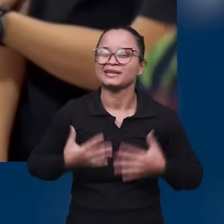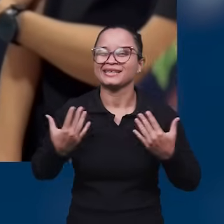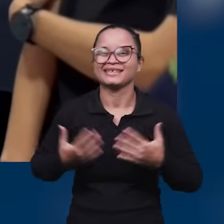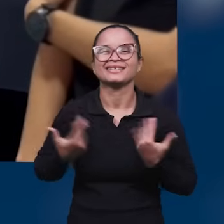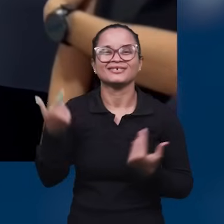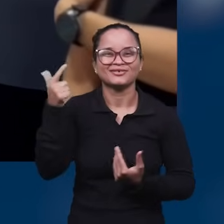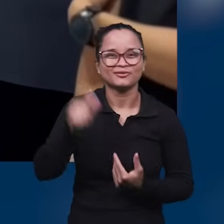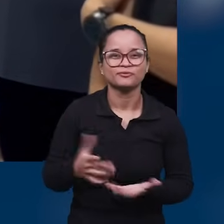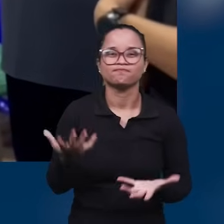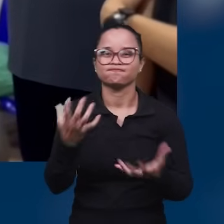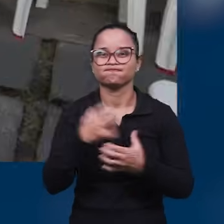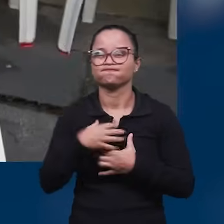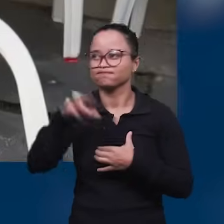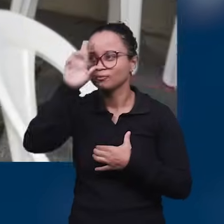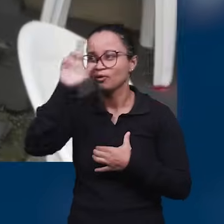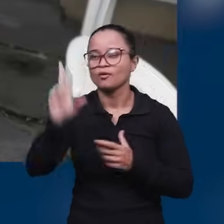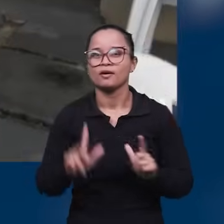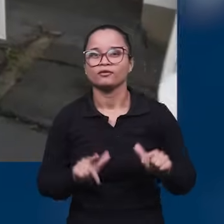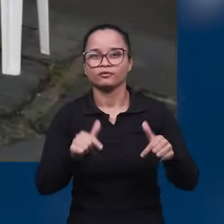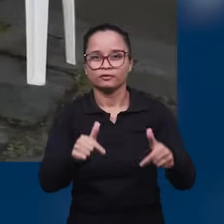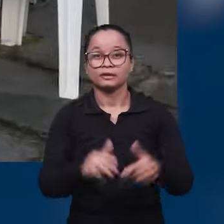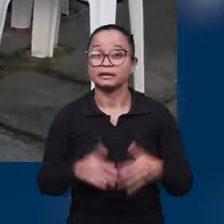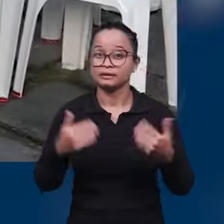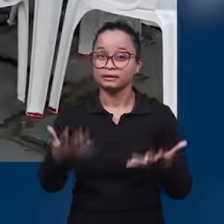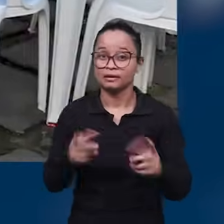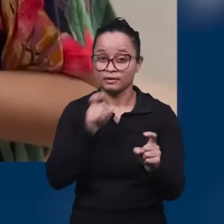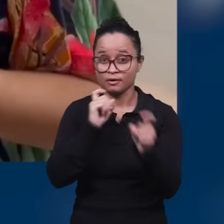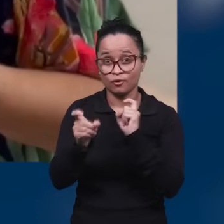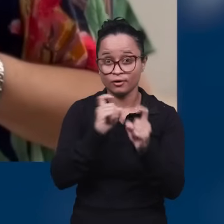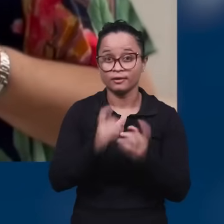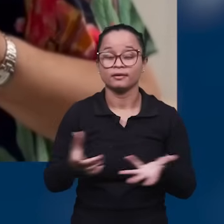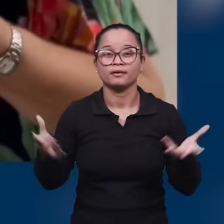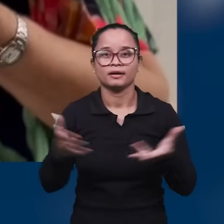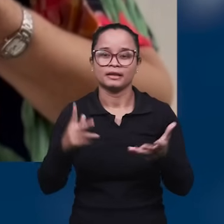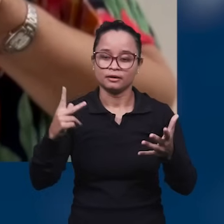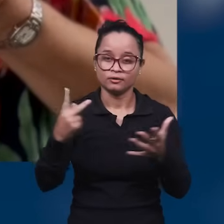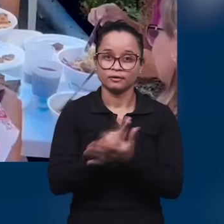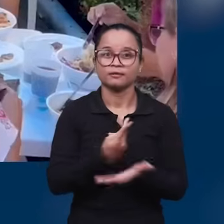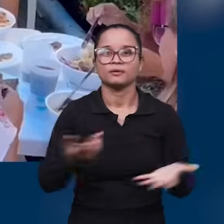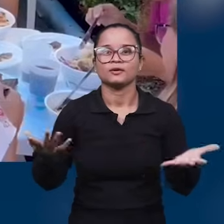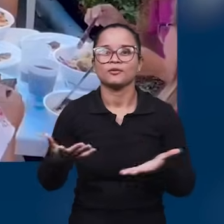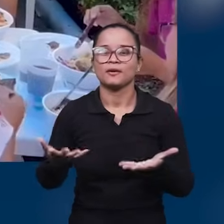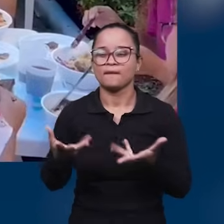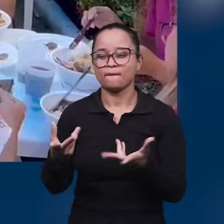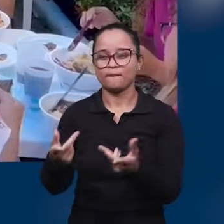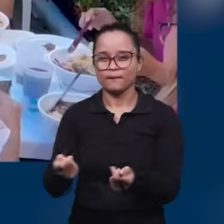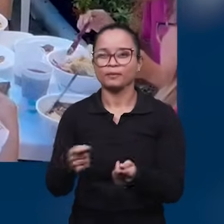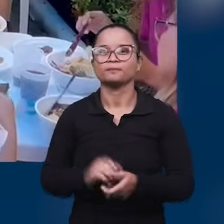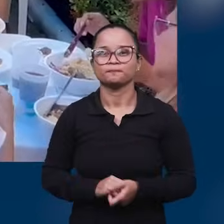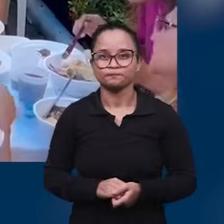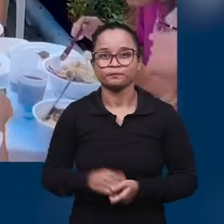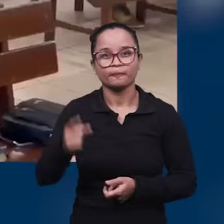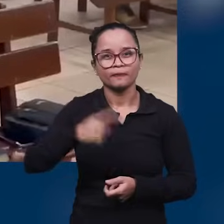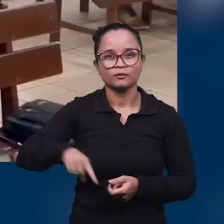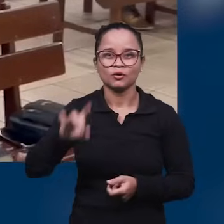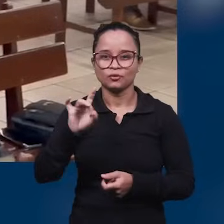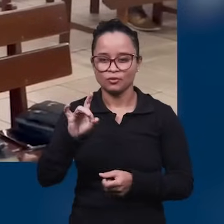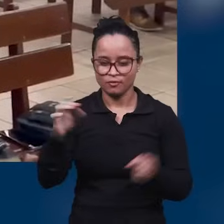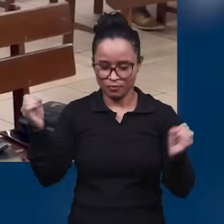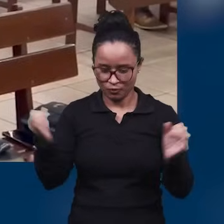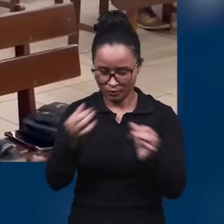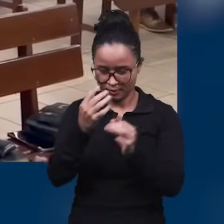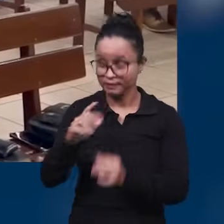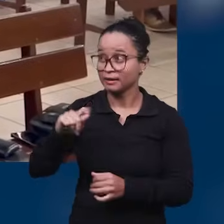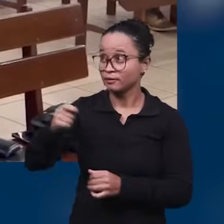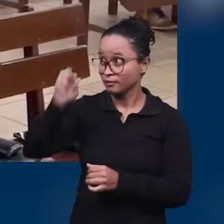renovo com o Senhor operou. E assim, essa reunião, nesse acontecimento aqui tão maravilhoso, nós só temos que glorificar ao nome